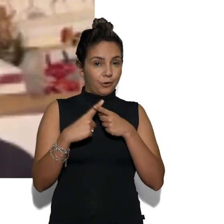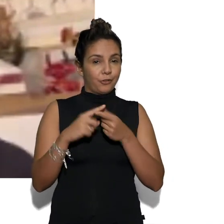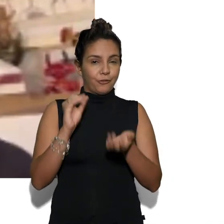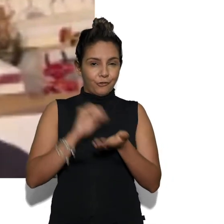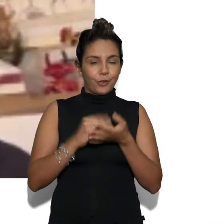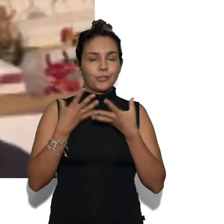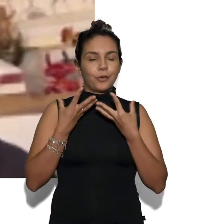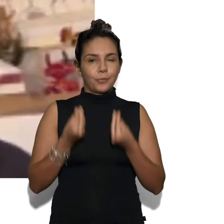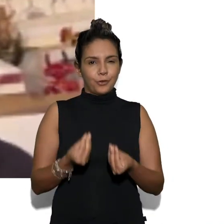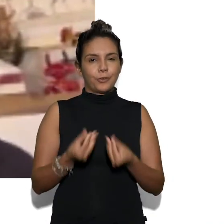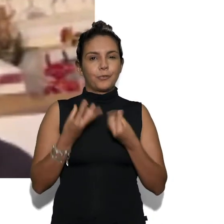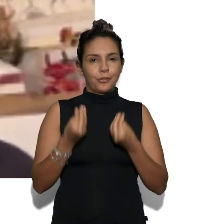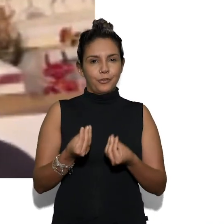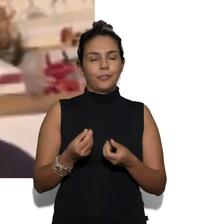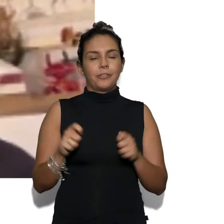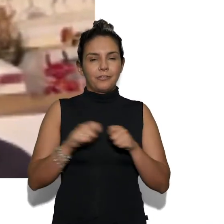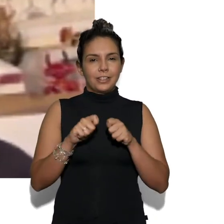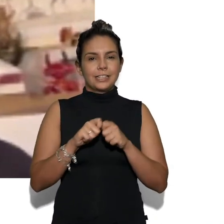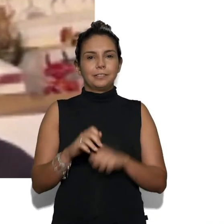falta muito, muito para fazer.